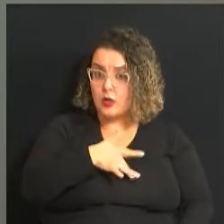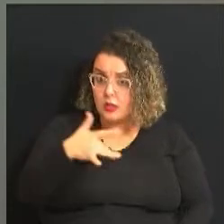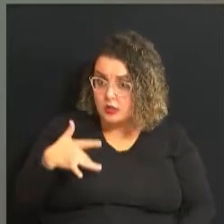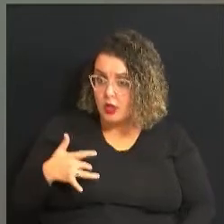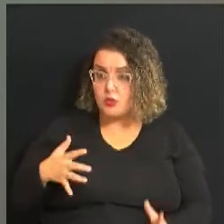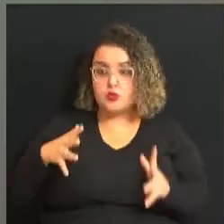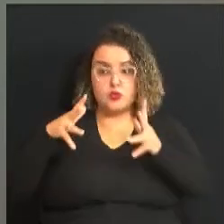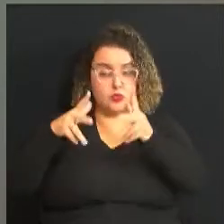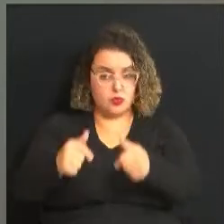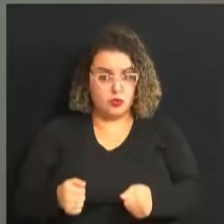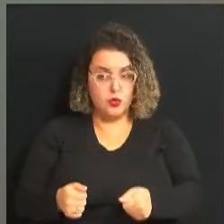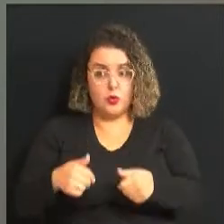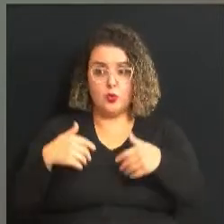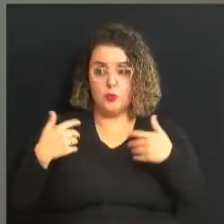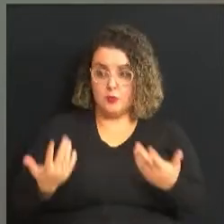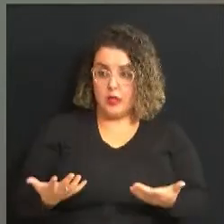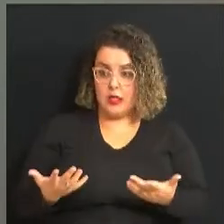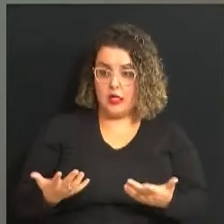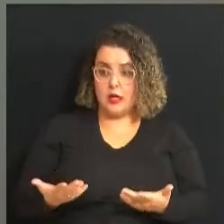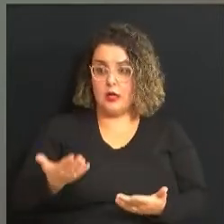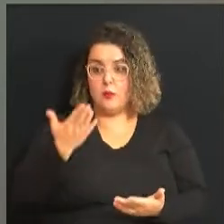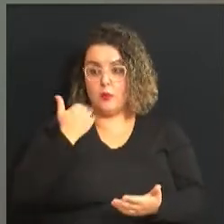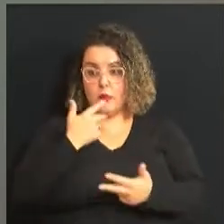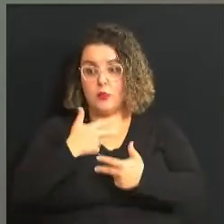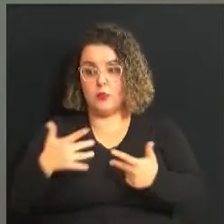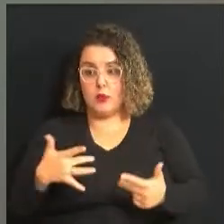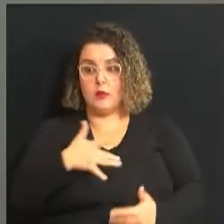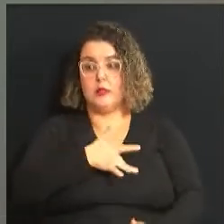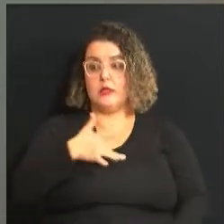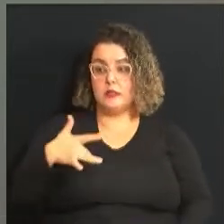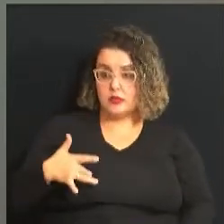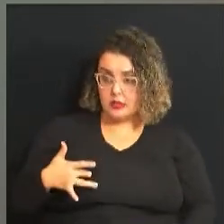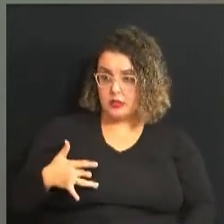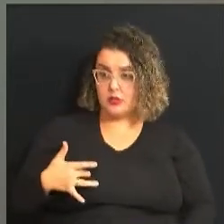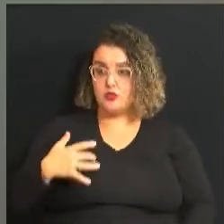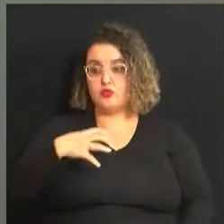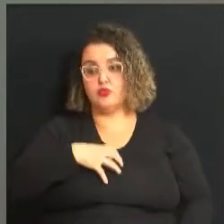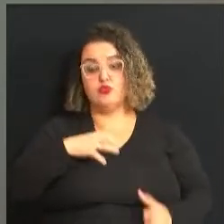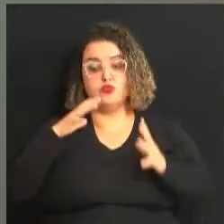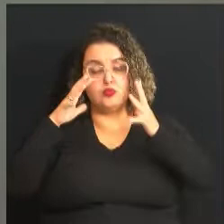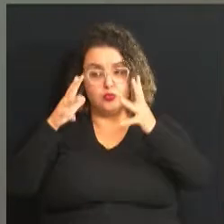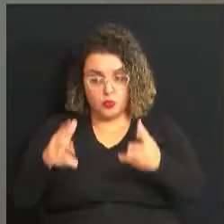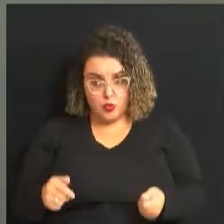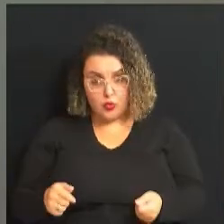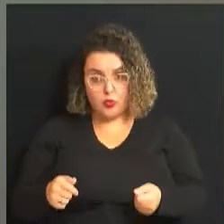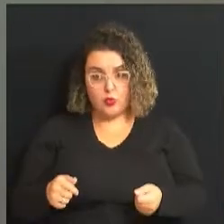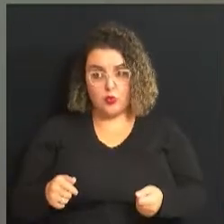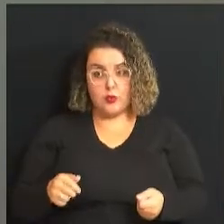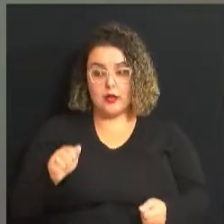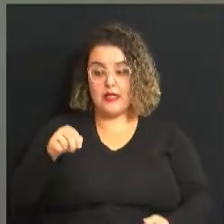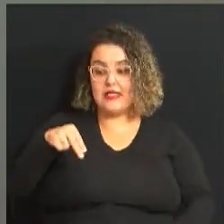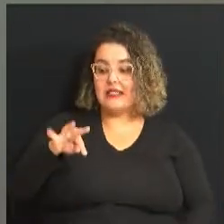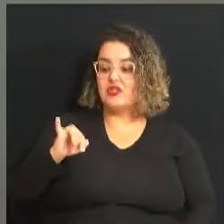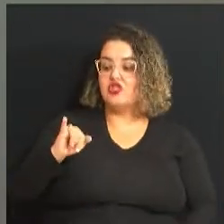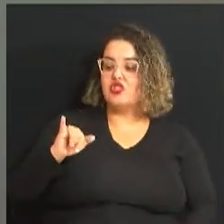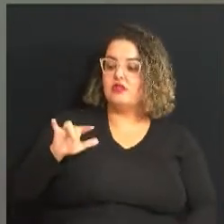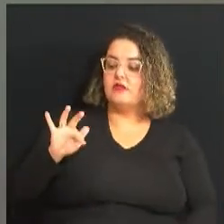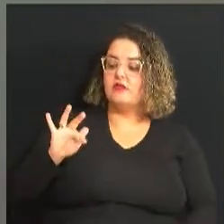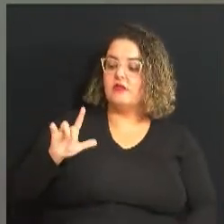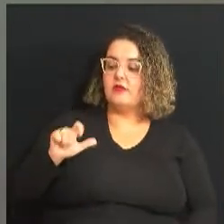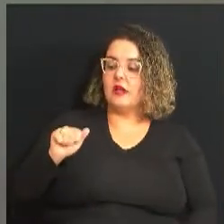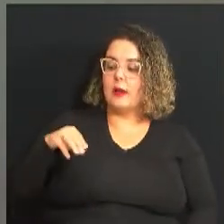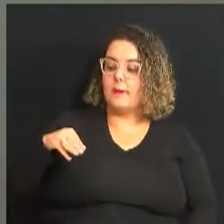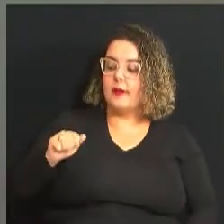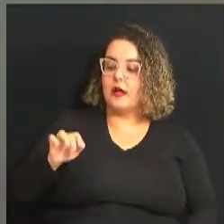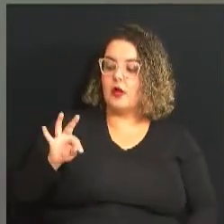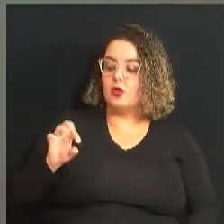geral, mas uma alimentação saudável, de maneira geral, ela é anti-inflamatória, então ela ajuda